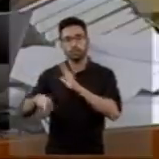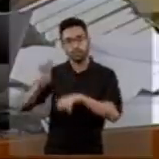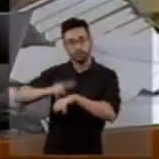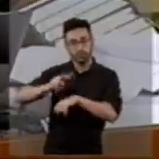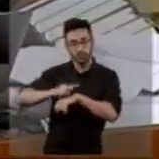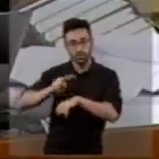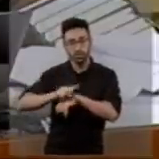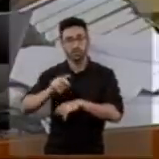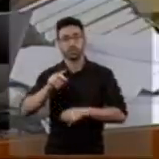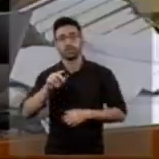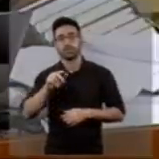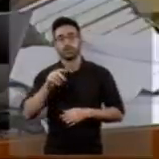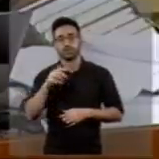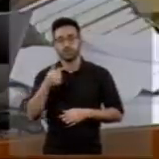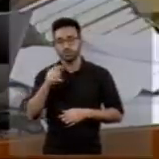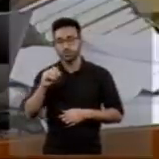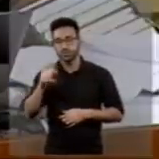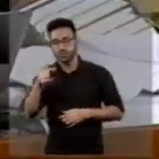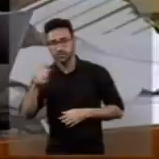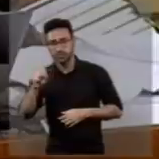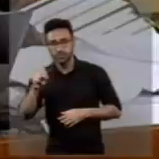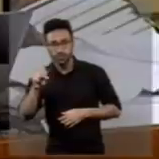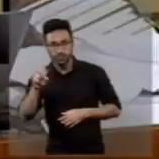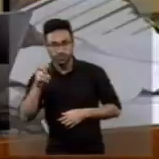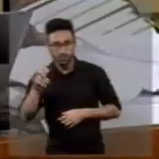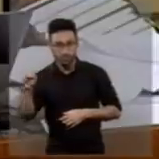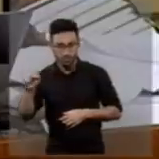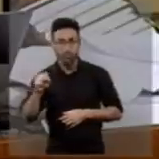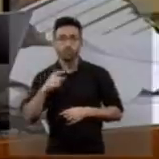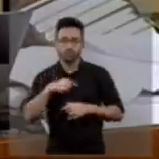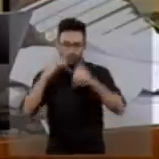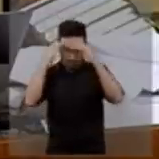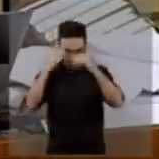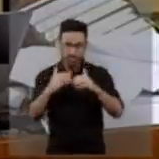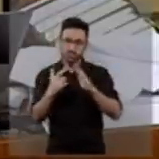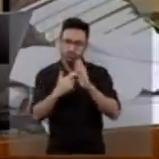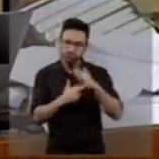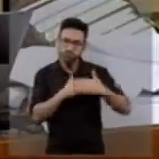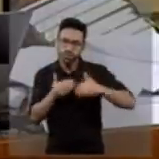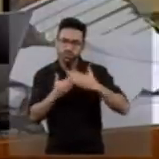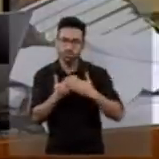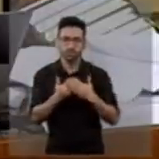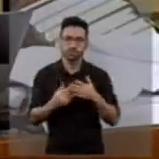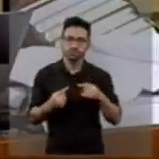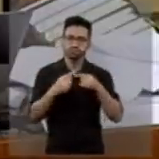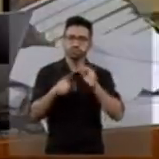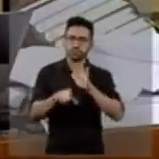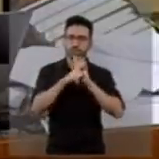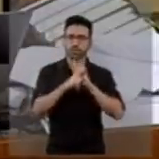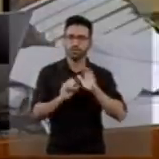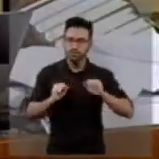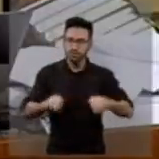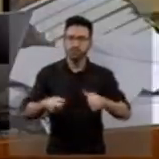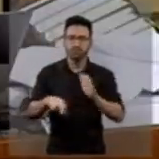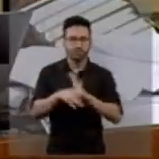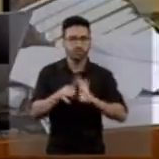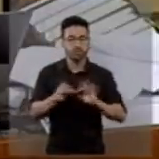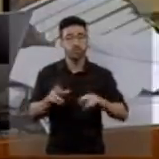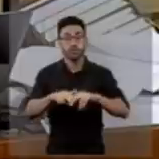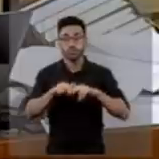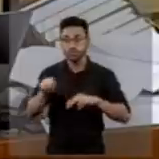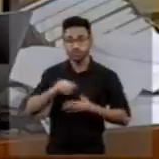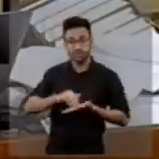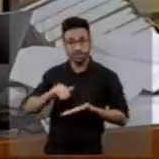série de passos que, a meu ver, atendem, sim, o devido processo legal e ampla defesa. Então, o secretário da